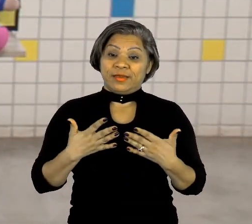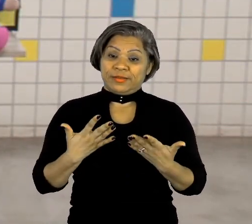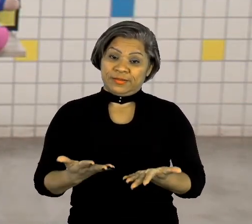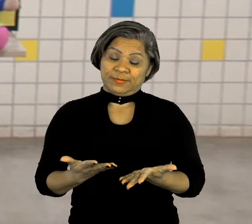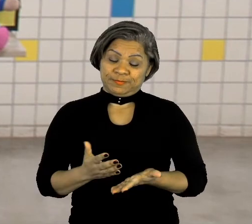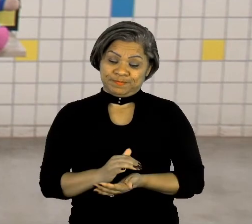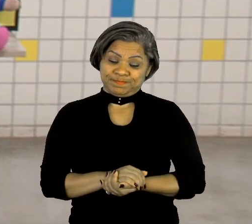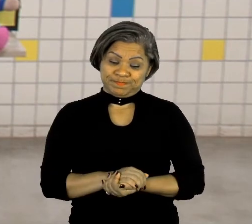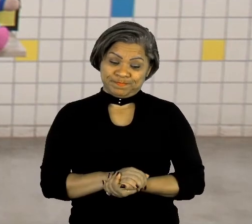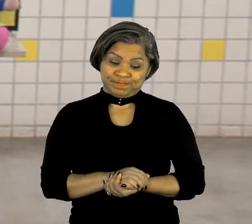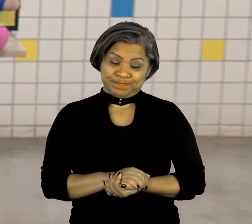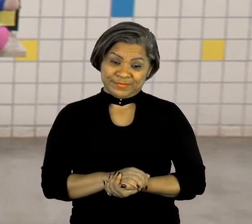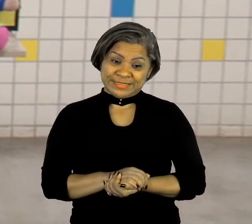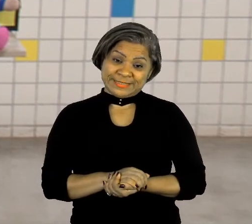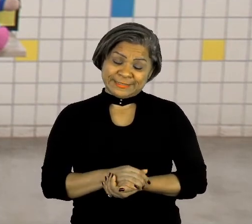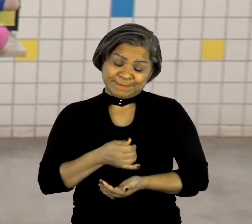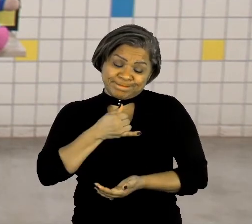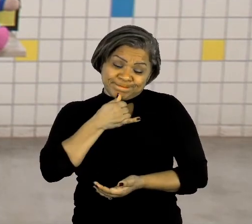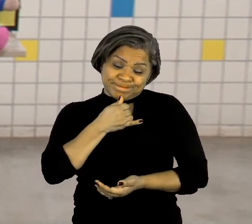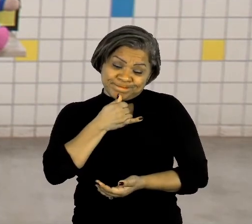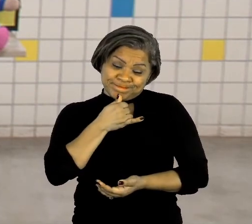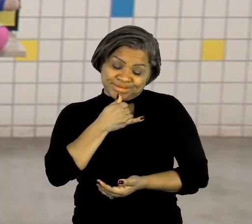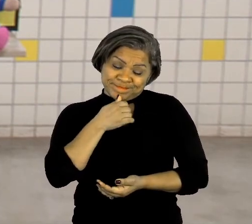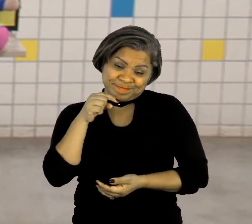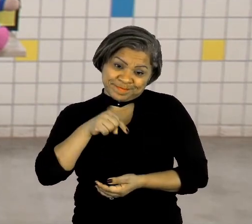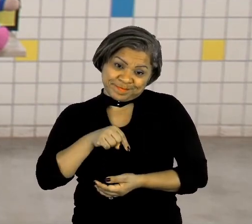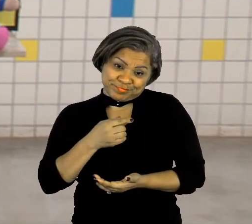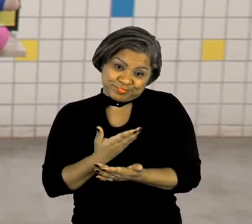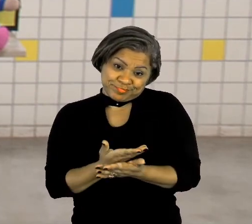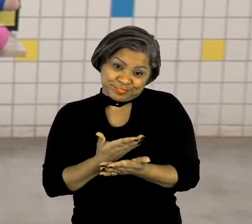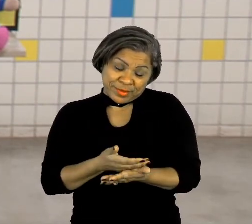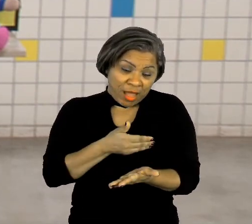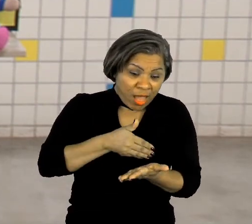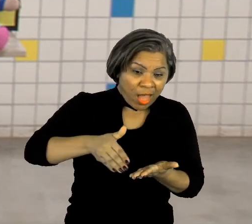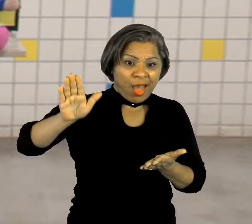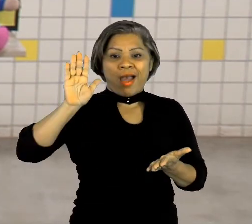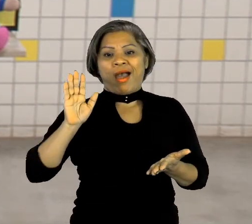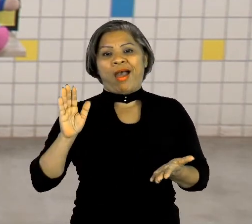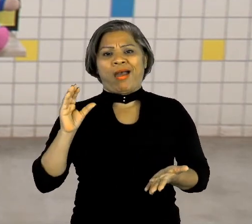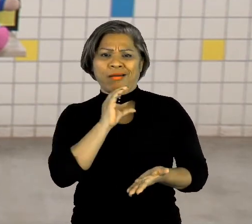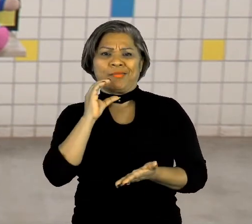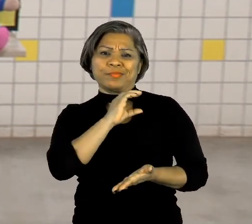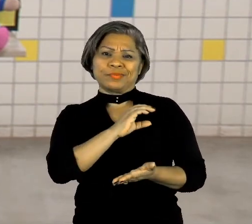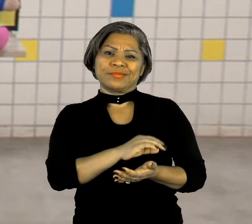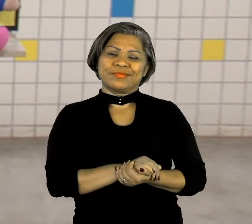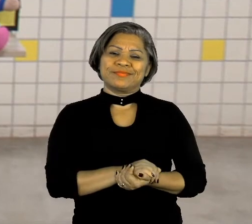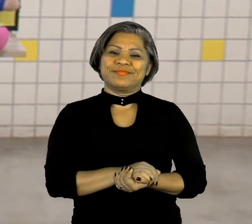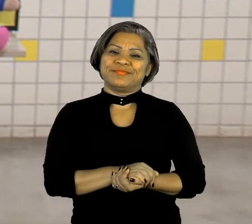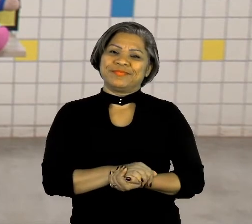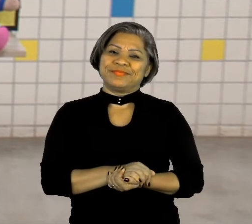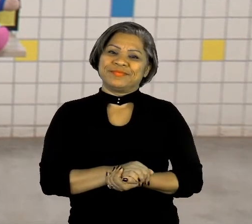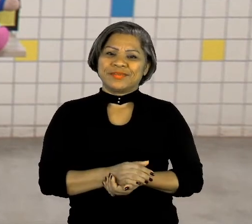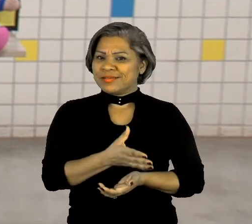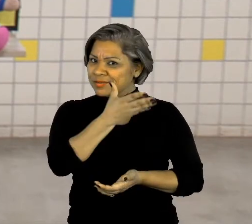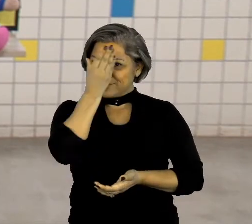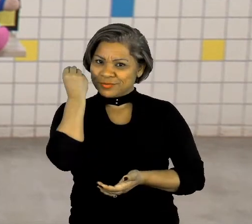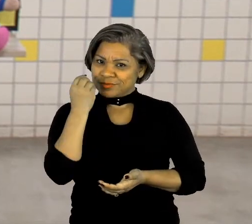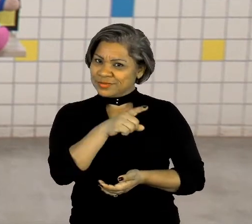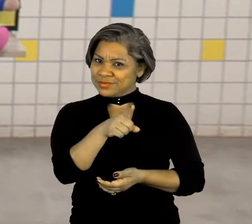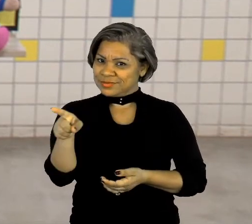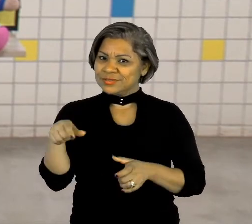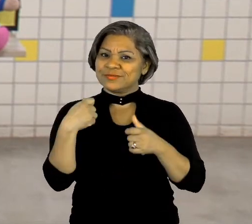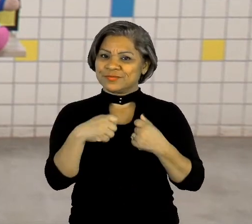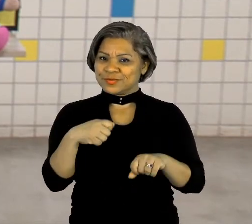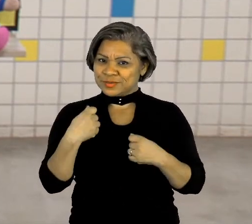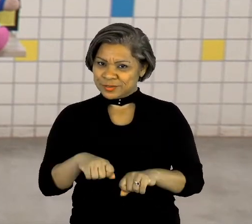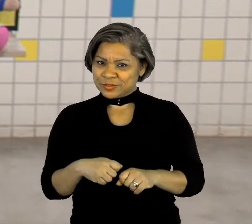pena. Aqui a aula passa muito rápido. Então, assim, não esqueça, vocês precisam acessar a